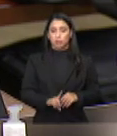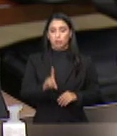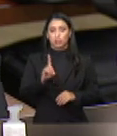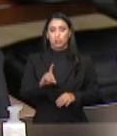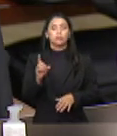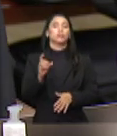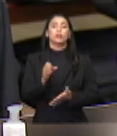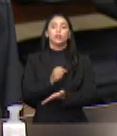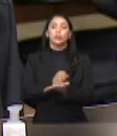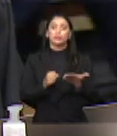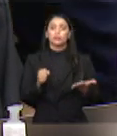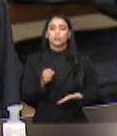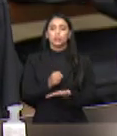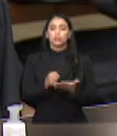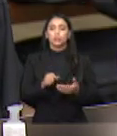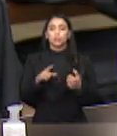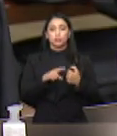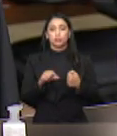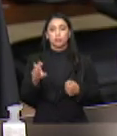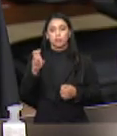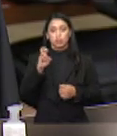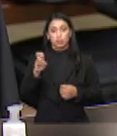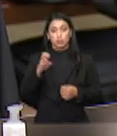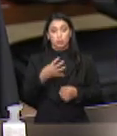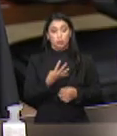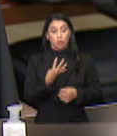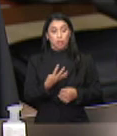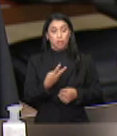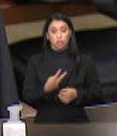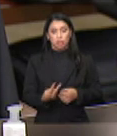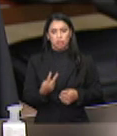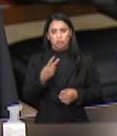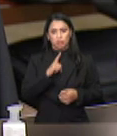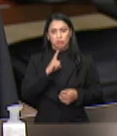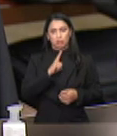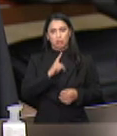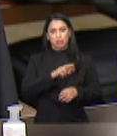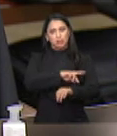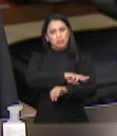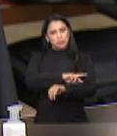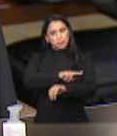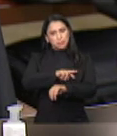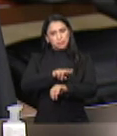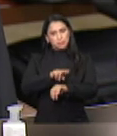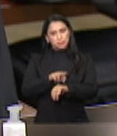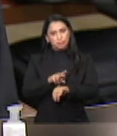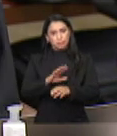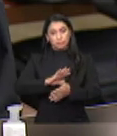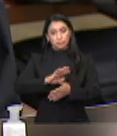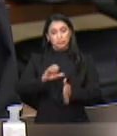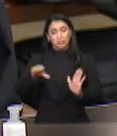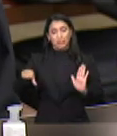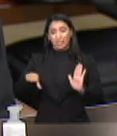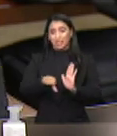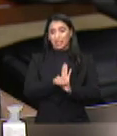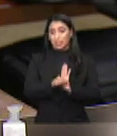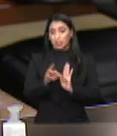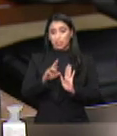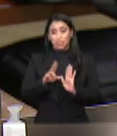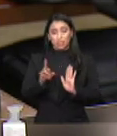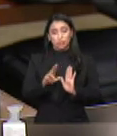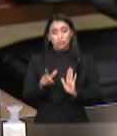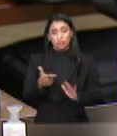Paulo que instituem um feriado do Dia da Consciência Negra. Fala, a prática de racismo constitui crime inafiançável